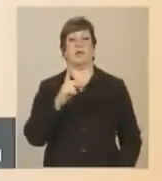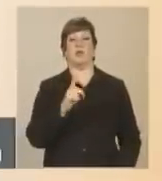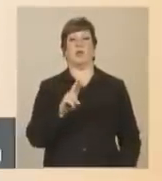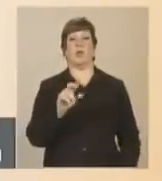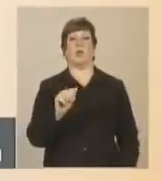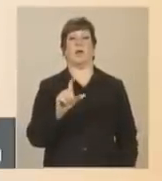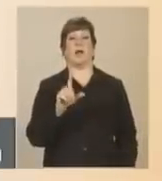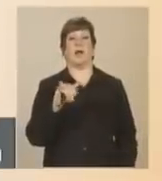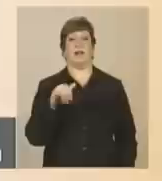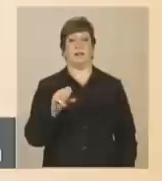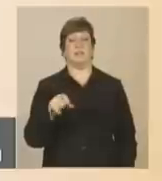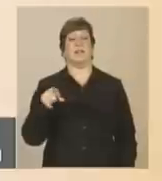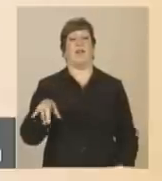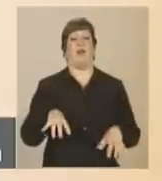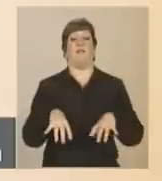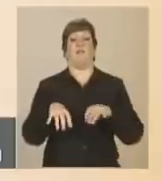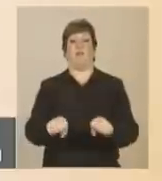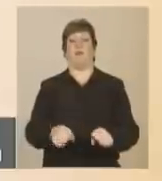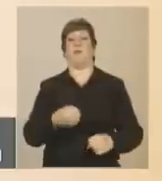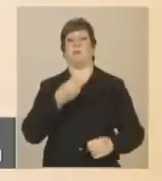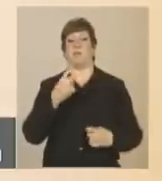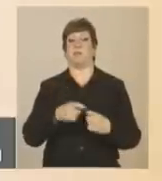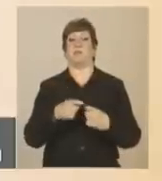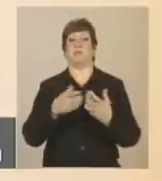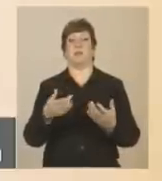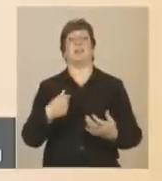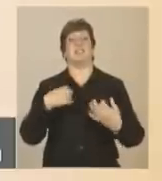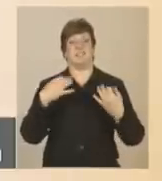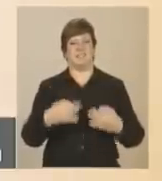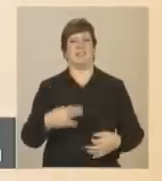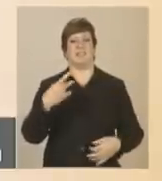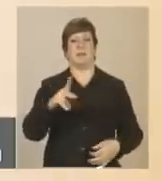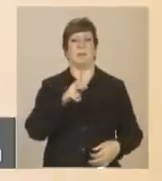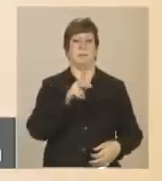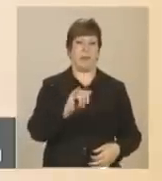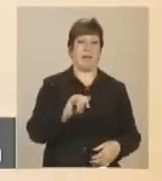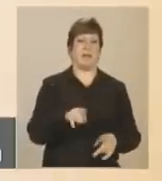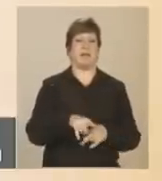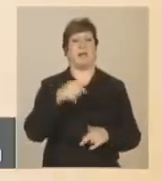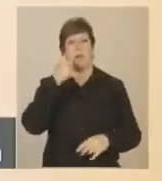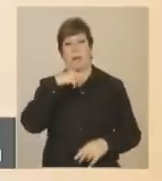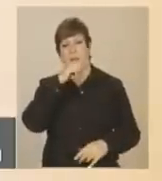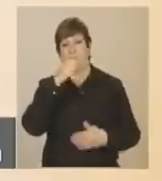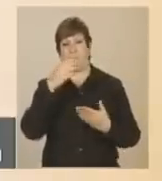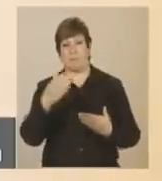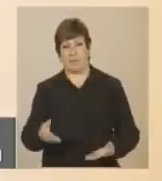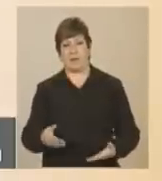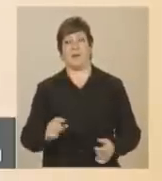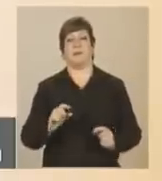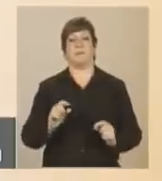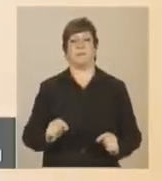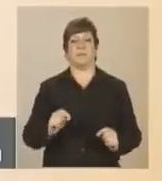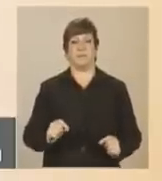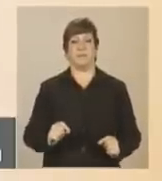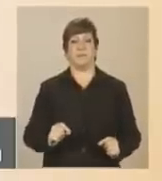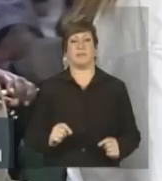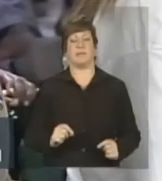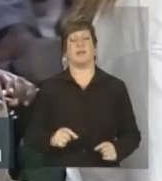Laís formada. Tenho certeza que seu pai e sua mãe, doutora Laís, devem ter um orgulho